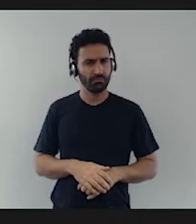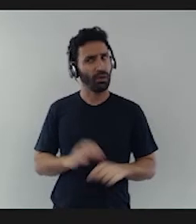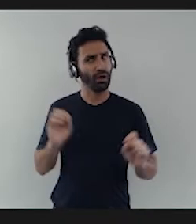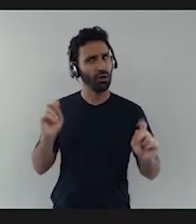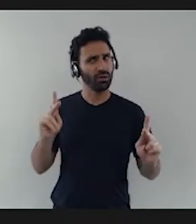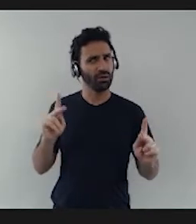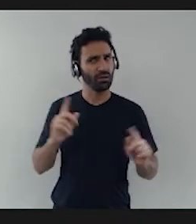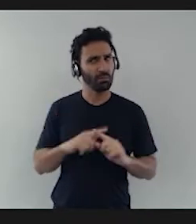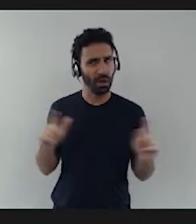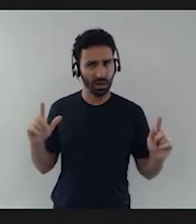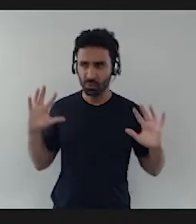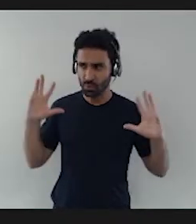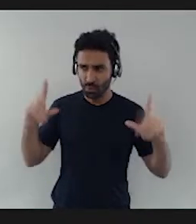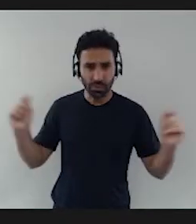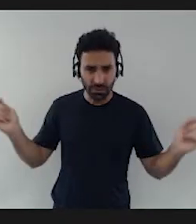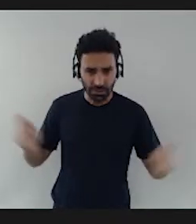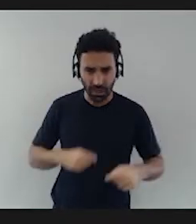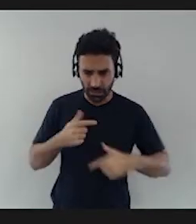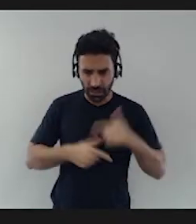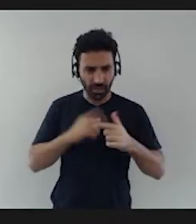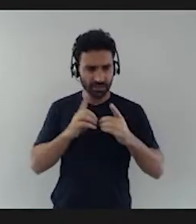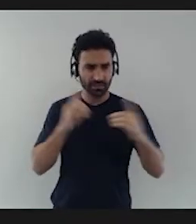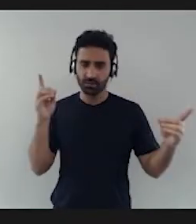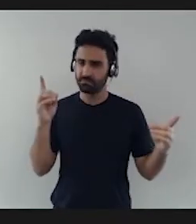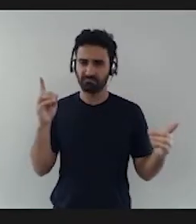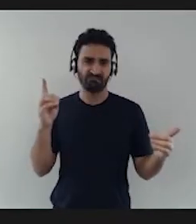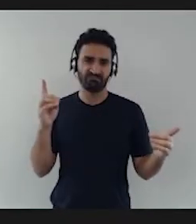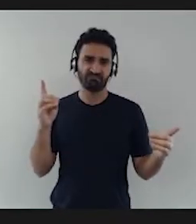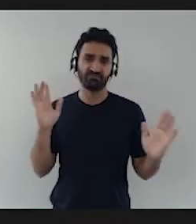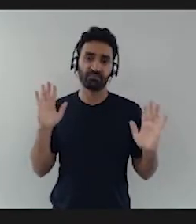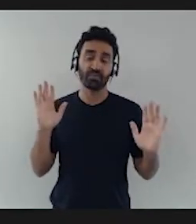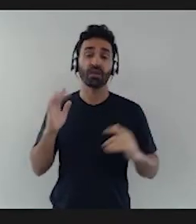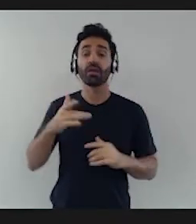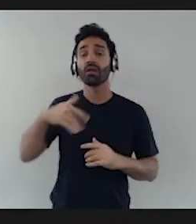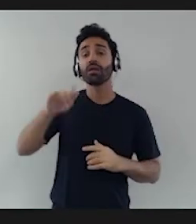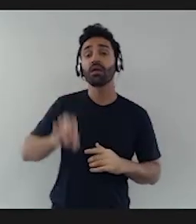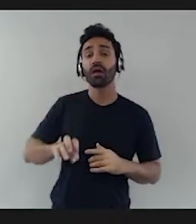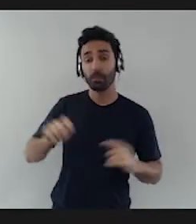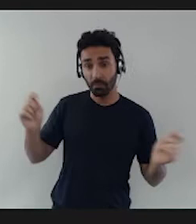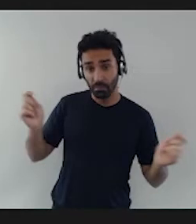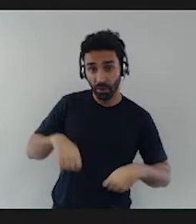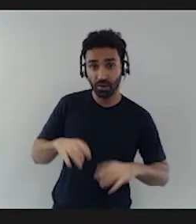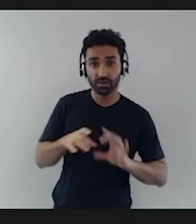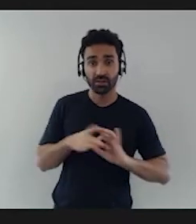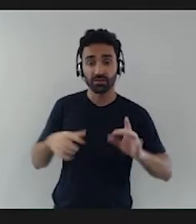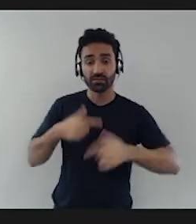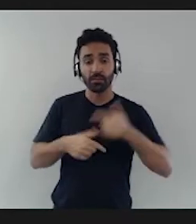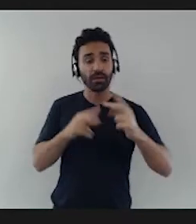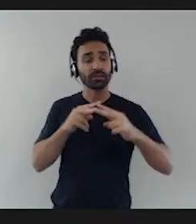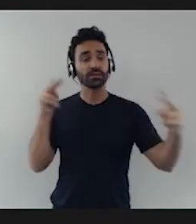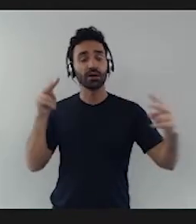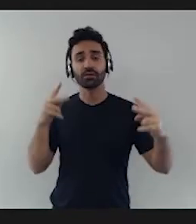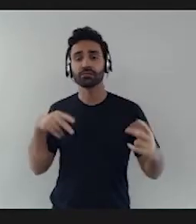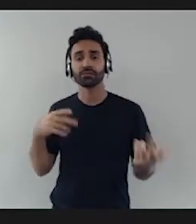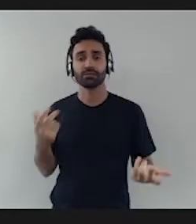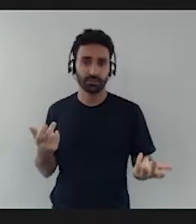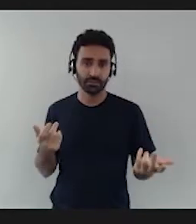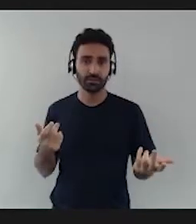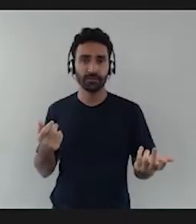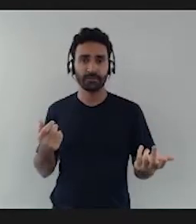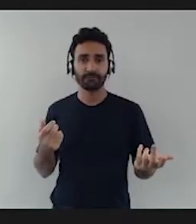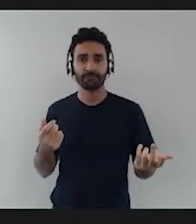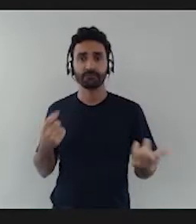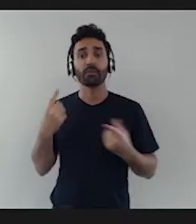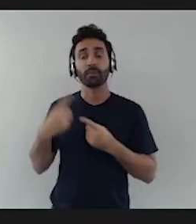Essa é a grande pergunta. Quem vai poder permanecer em home office? Quem vai poder se mudar? Porque